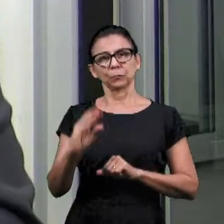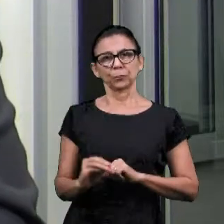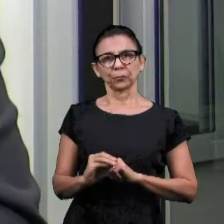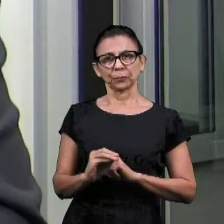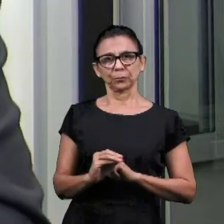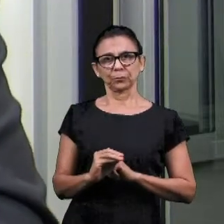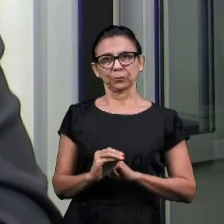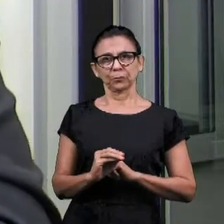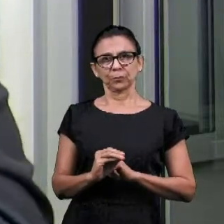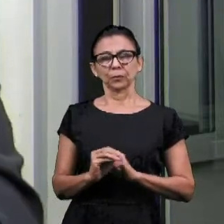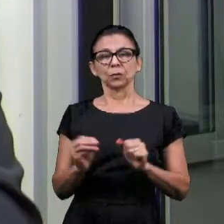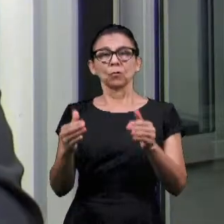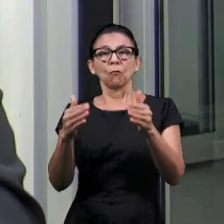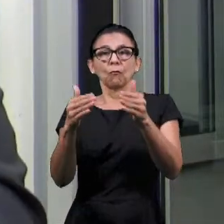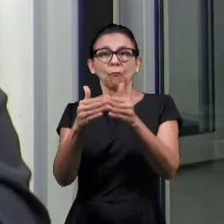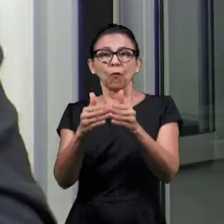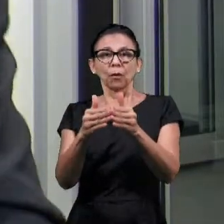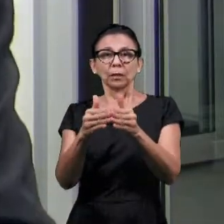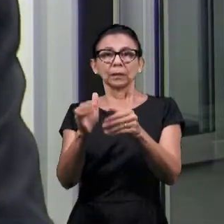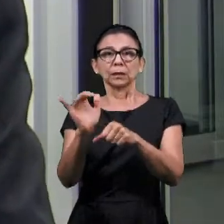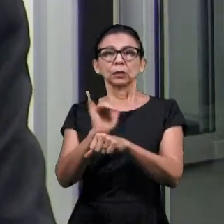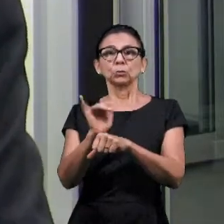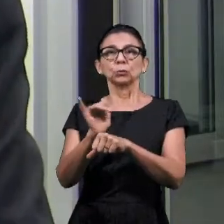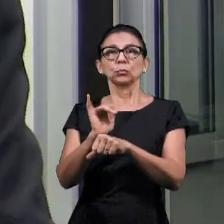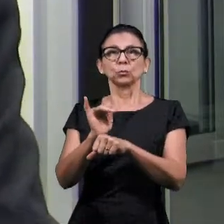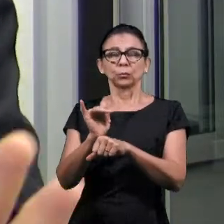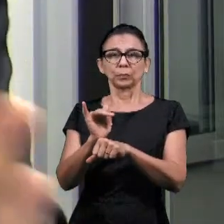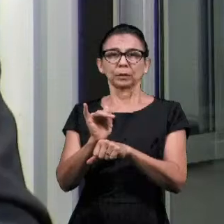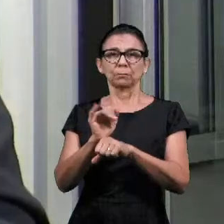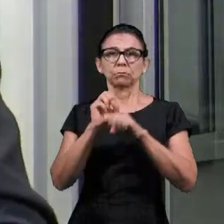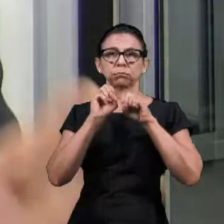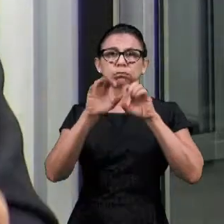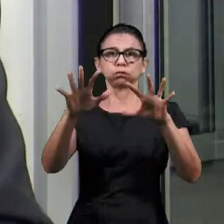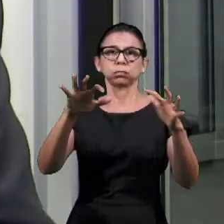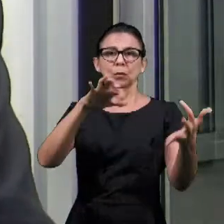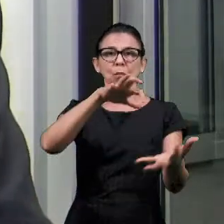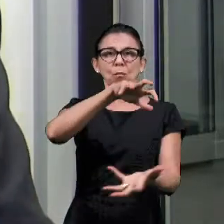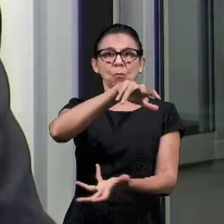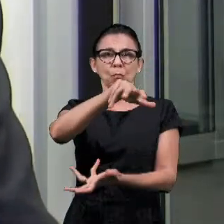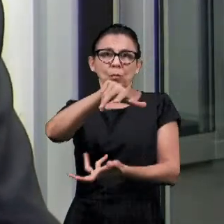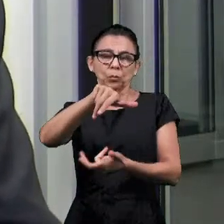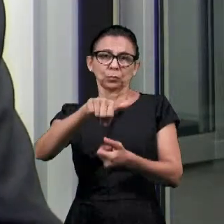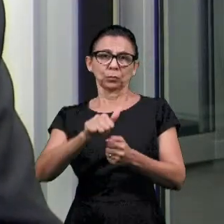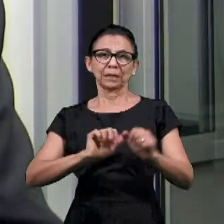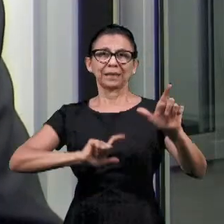o canal no YouTube, porque no canal no YouTube a gente fala para o mundo inteiro. O canal televisão ele tem uma limitação